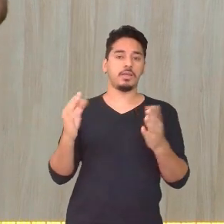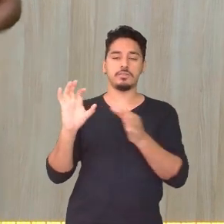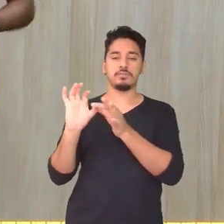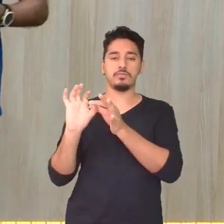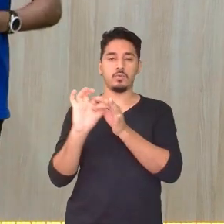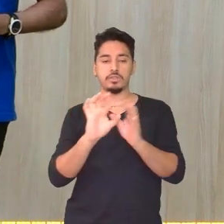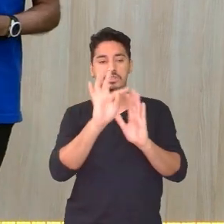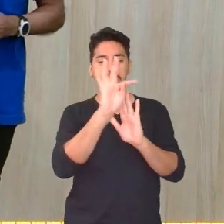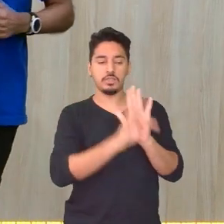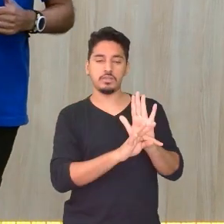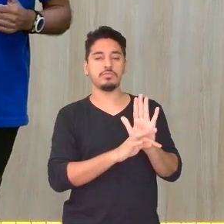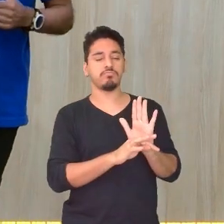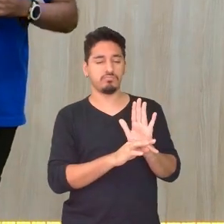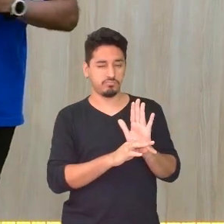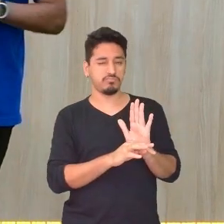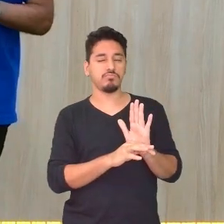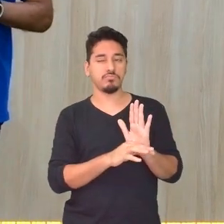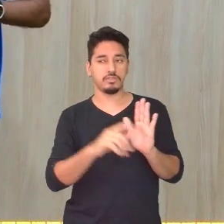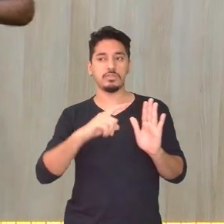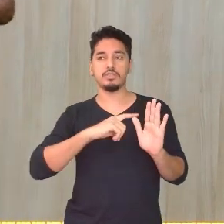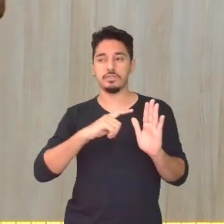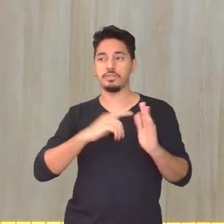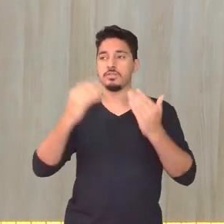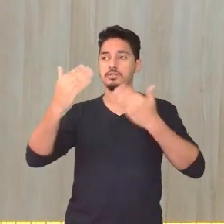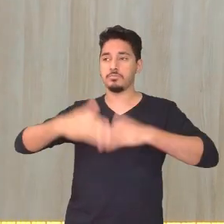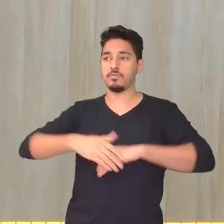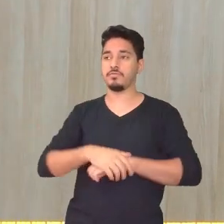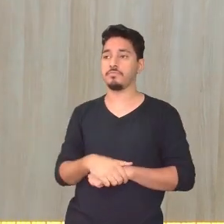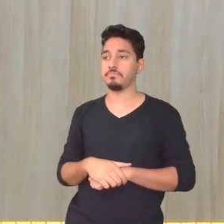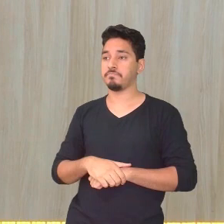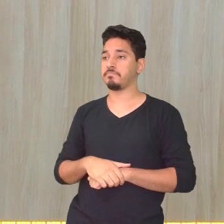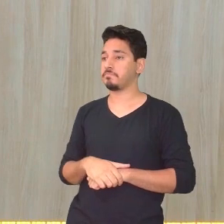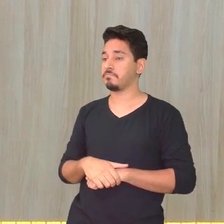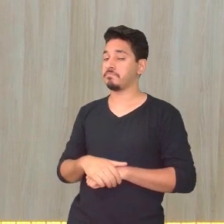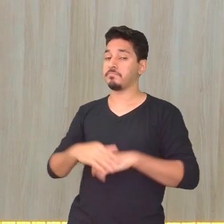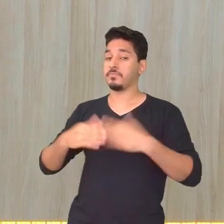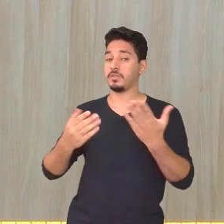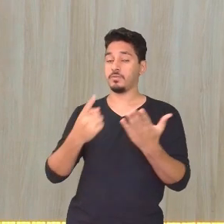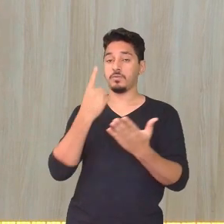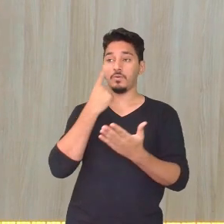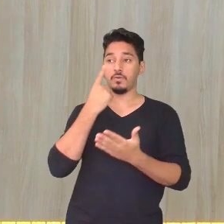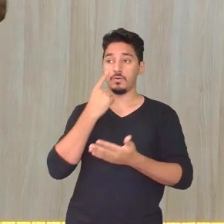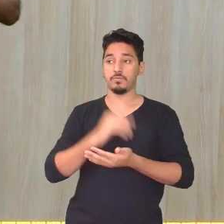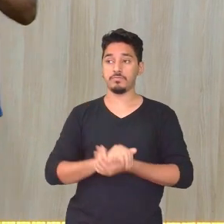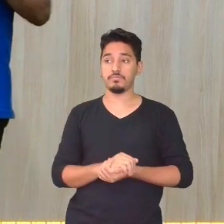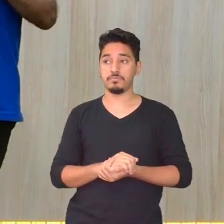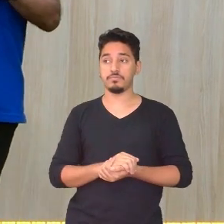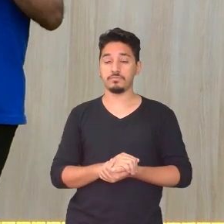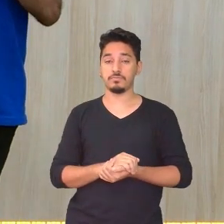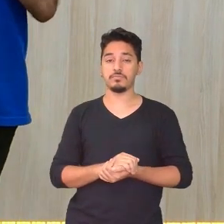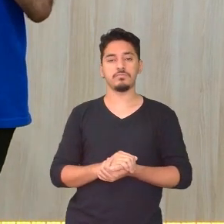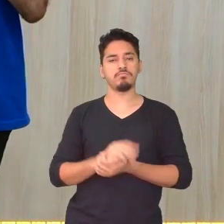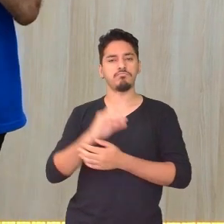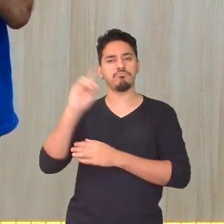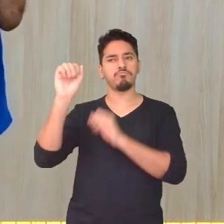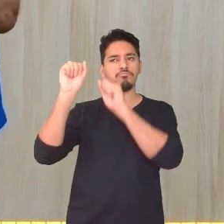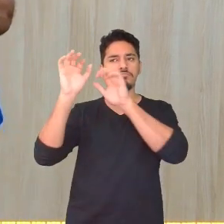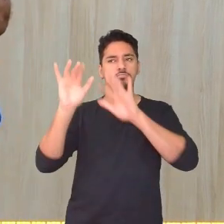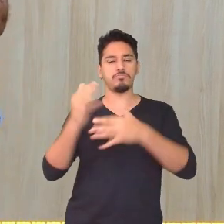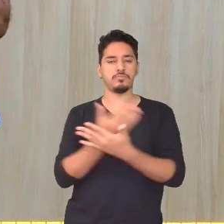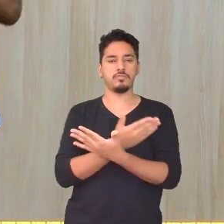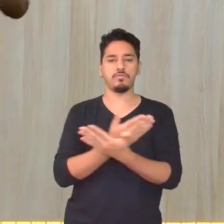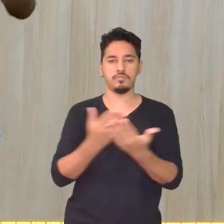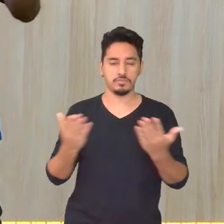contextualizar, cai bastante nas avaliações aí de vocês. Então, meus amores, ó, Papai do Céu abençoe cada um de